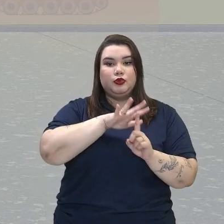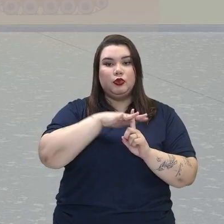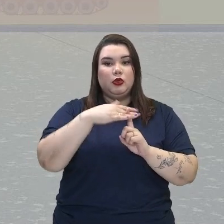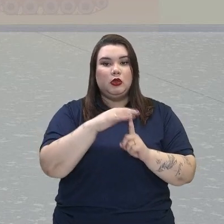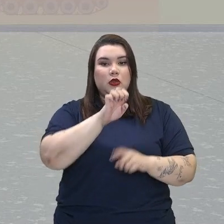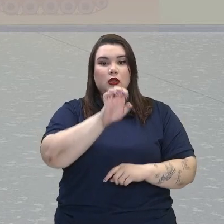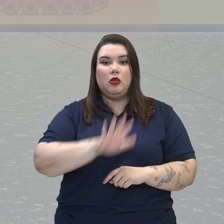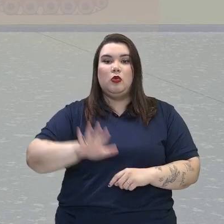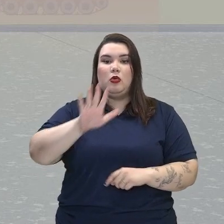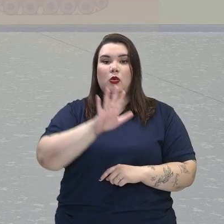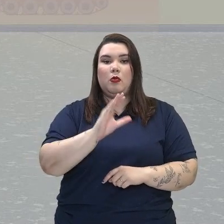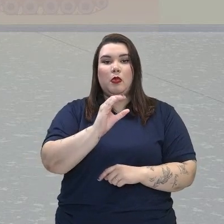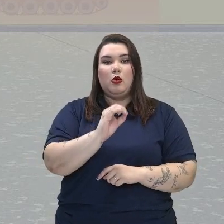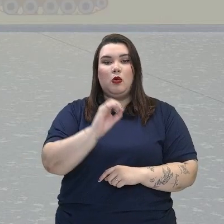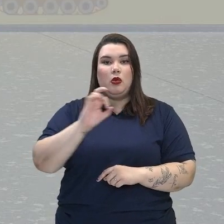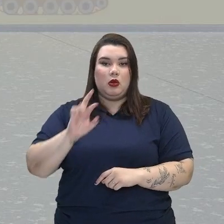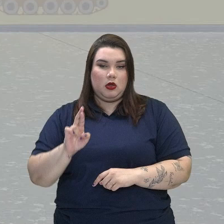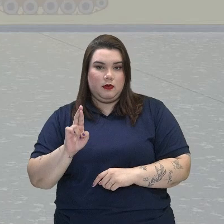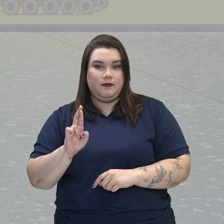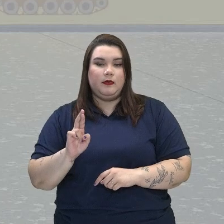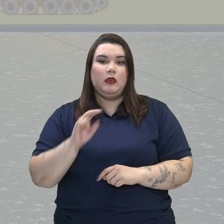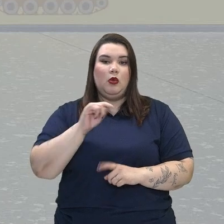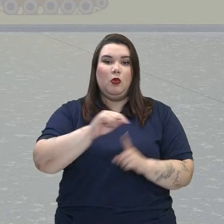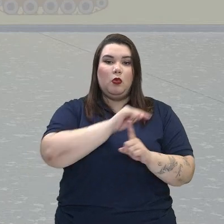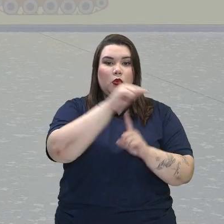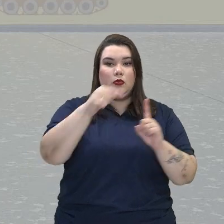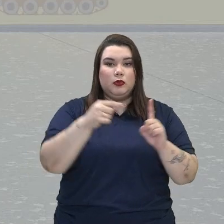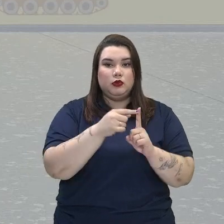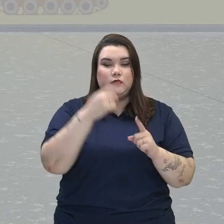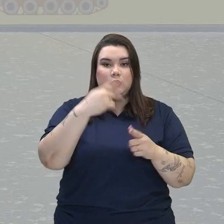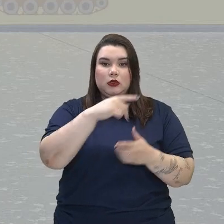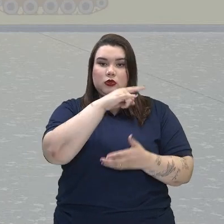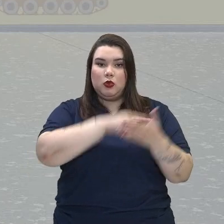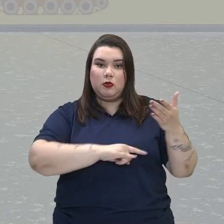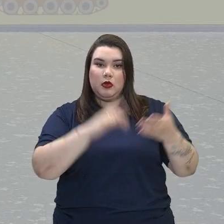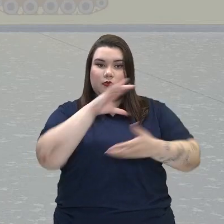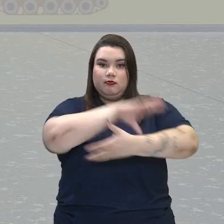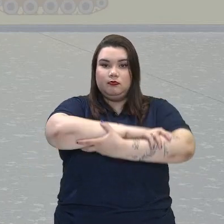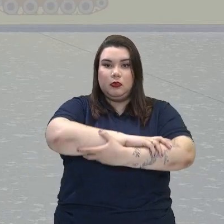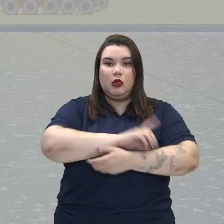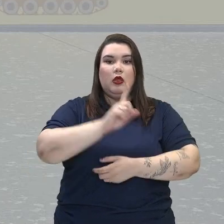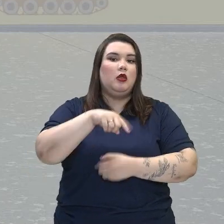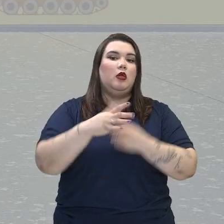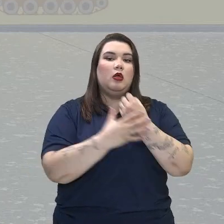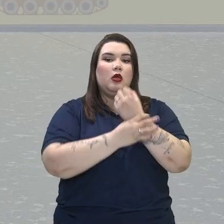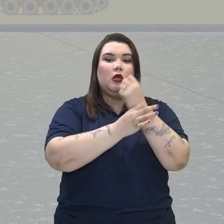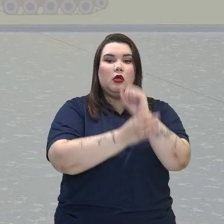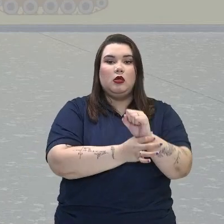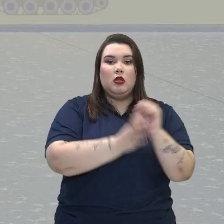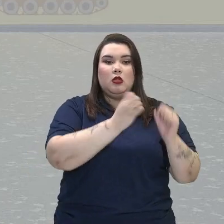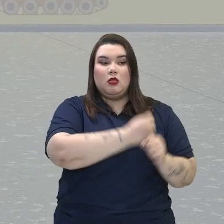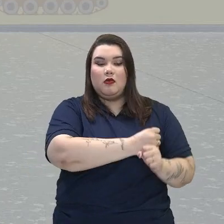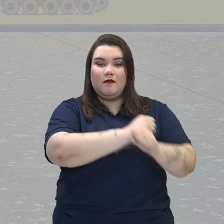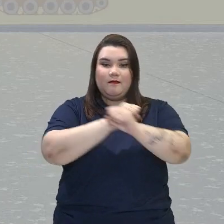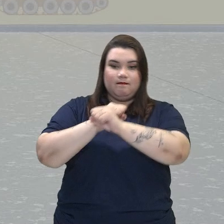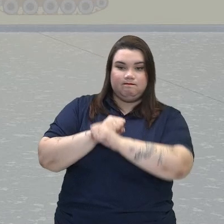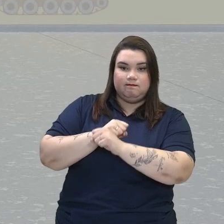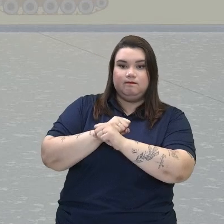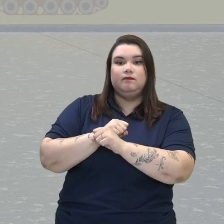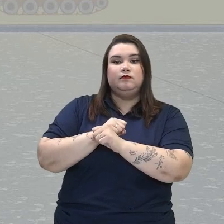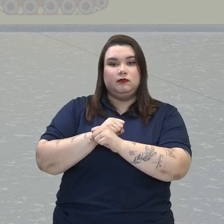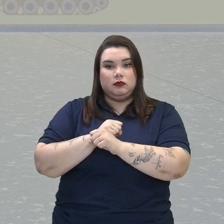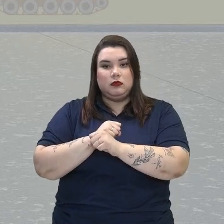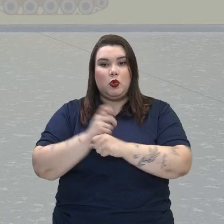resposta à OTAN. O objetivo do Pacto de Varsóvia era garantir a defesa mútua e